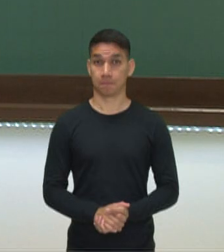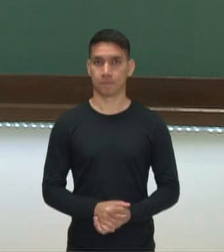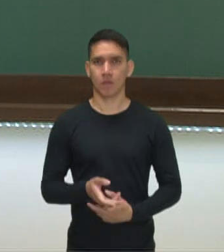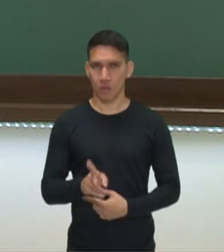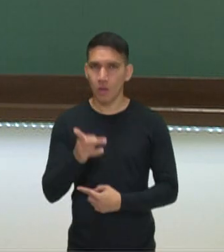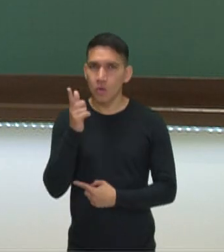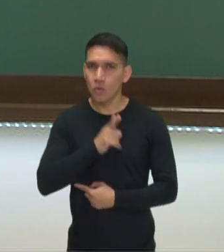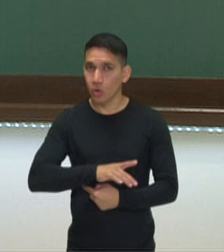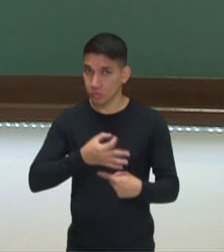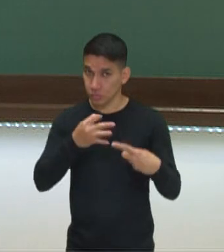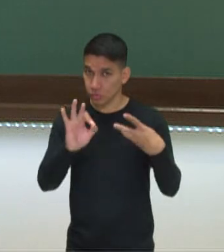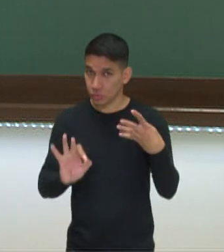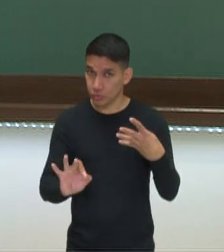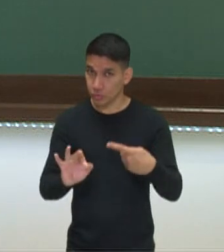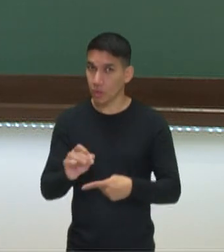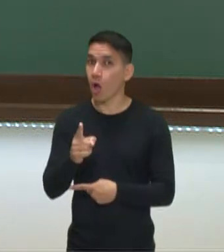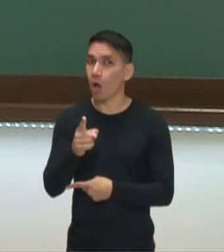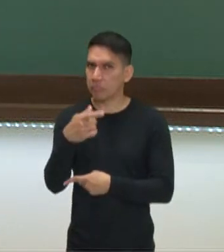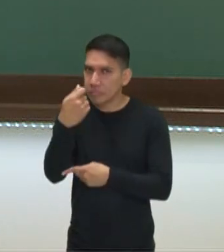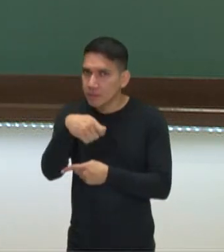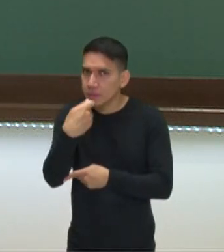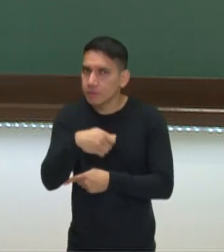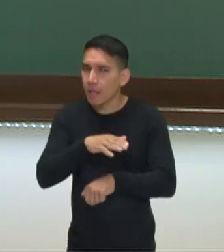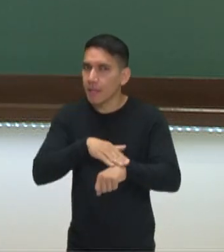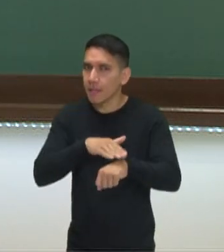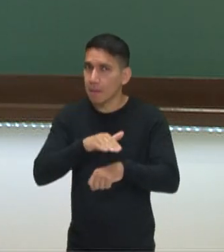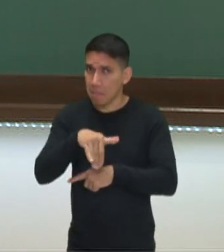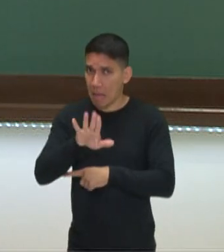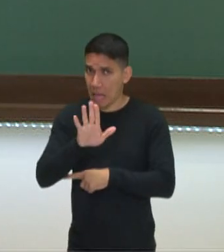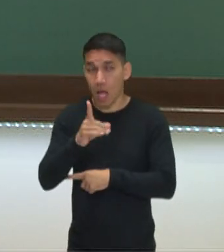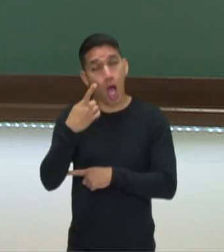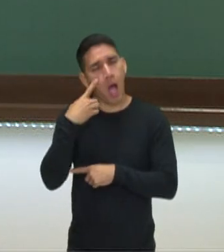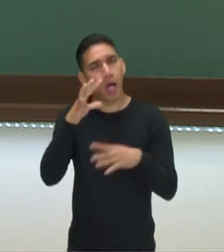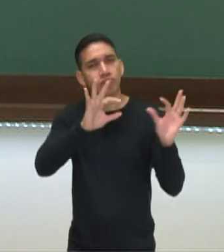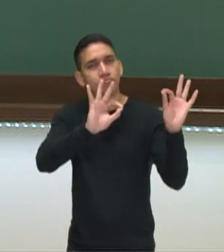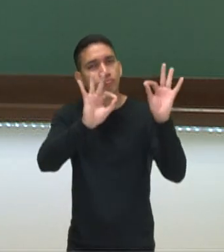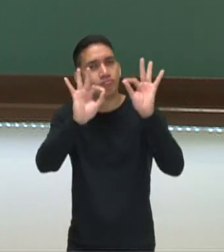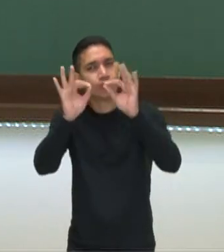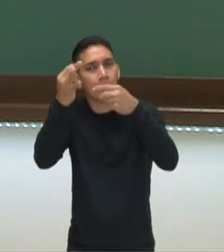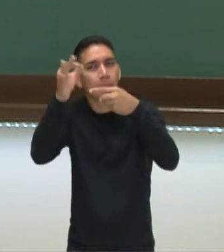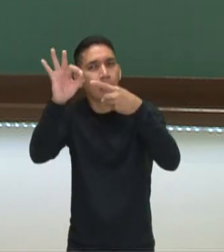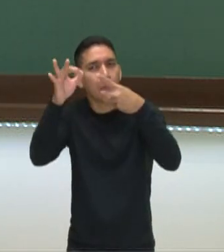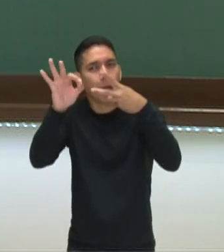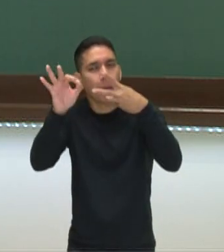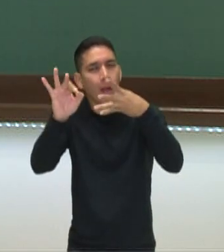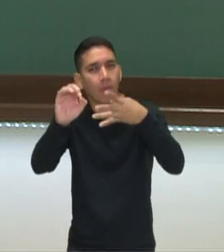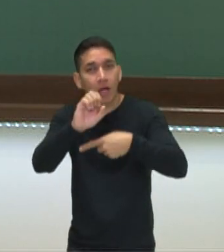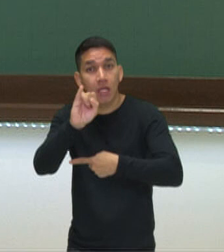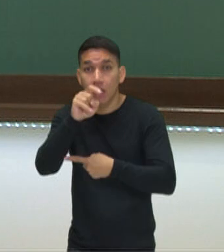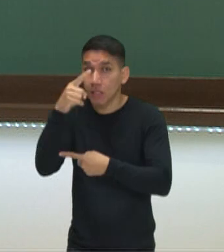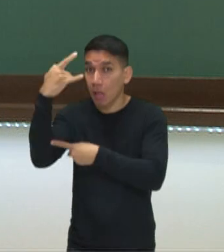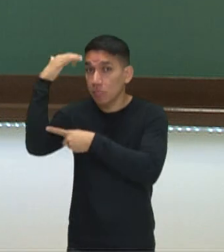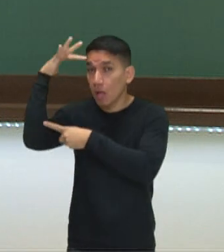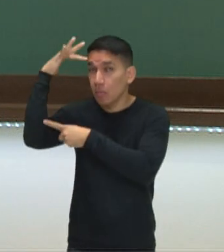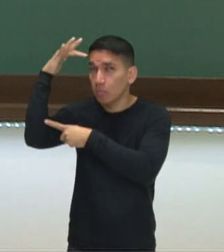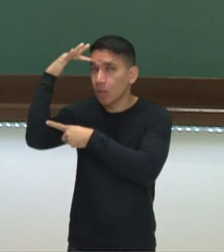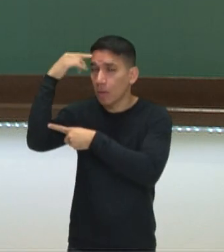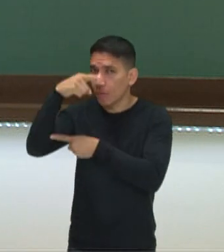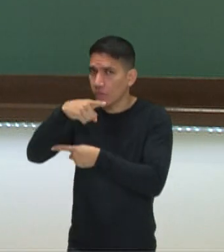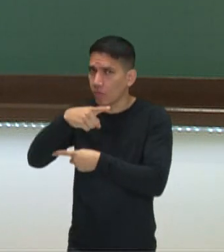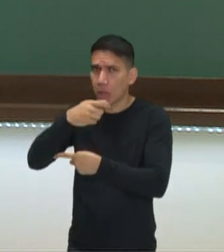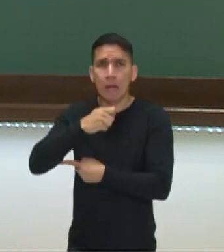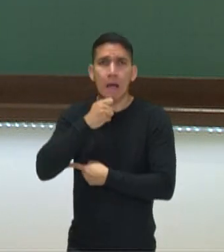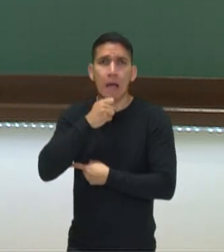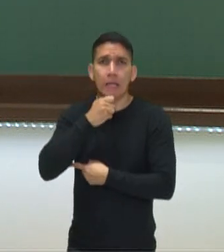Podemos corrigir? Precisou de um tempinho a mais? Acompanhe a correção e vê se o que você estava pensando e você não